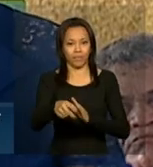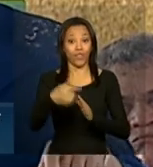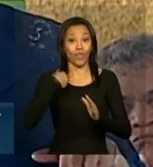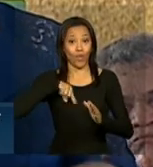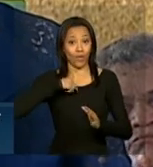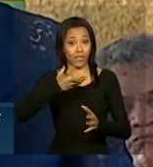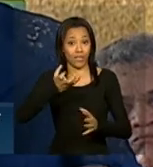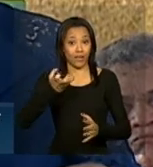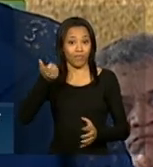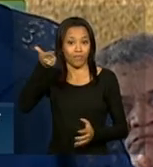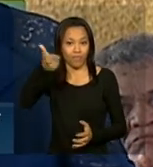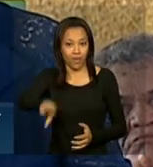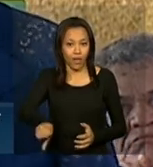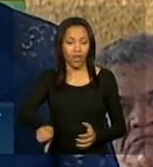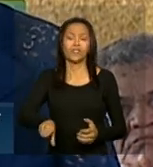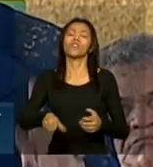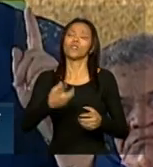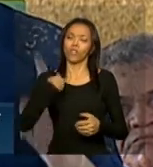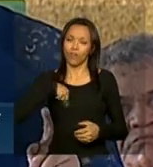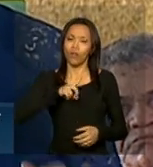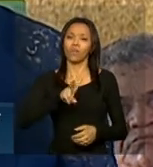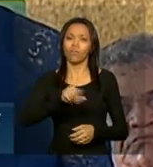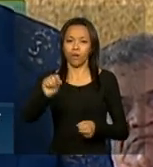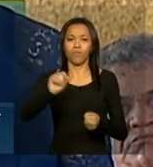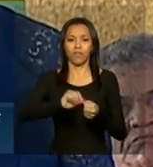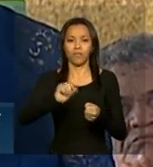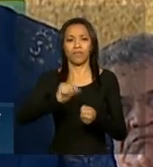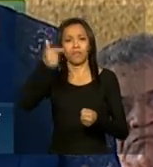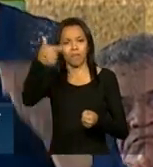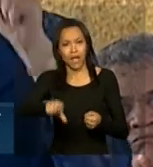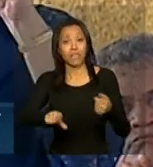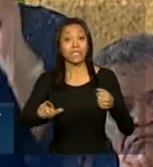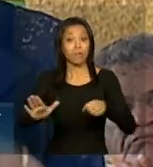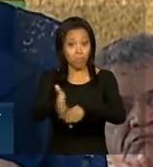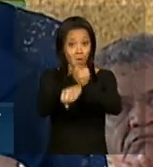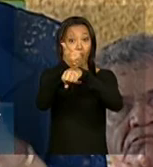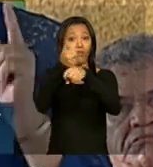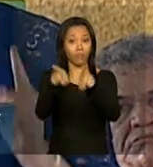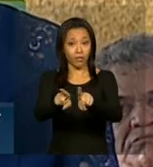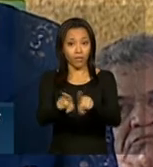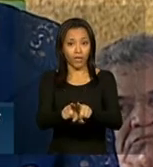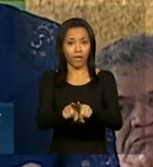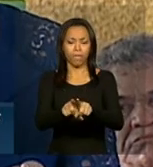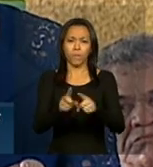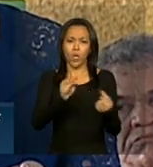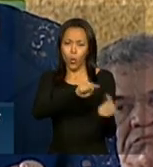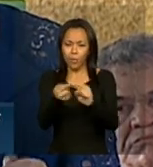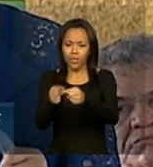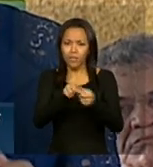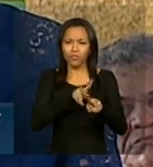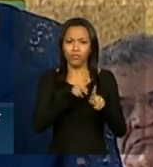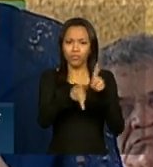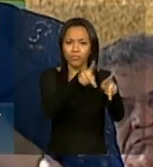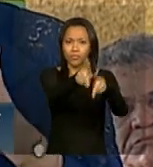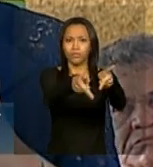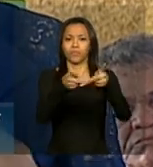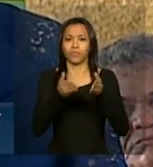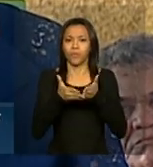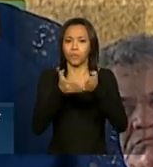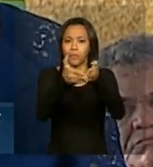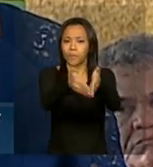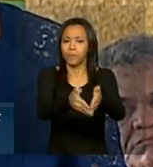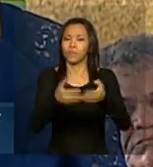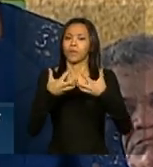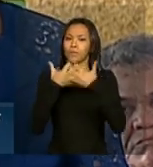mais. Nós faremos mais e melhor do que fizemos. Modais integrados é